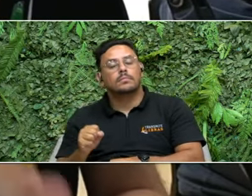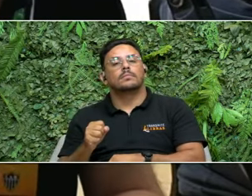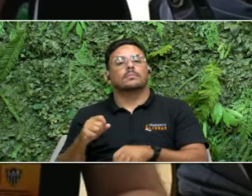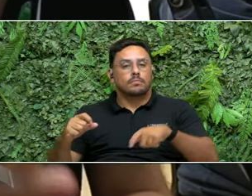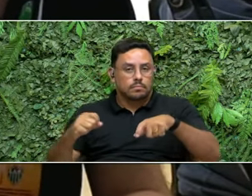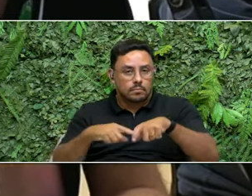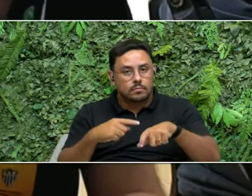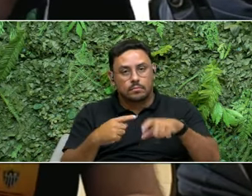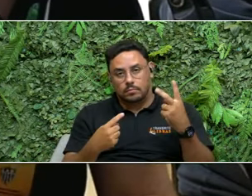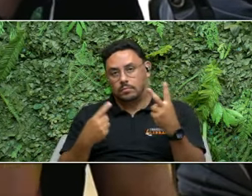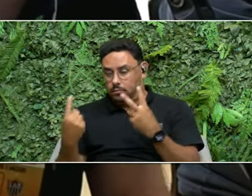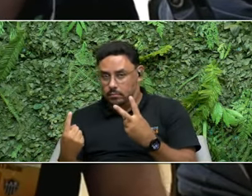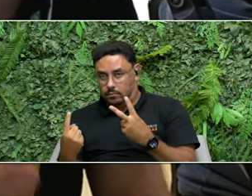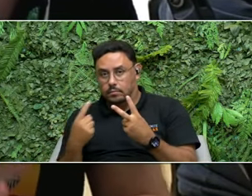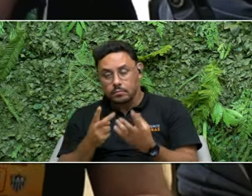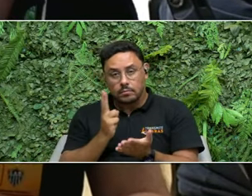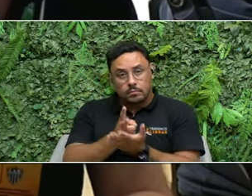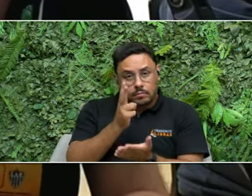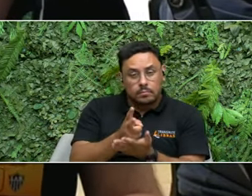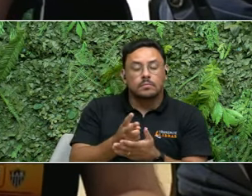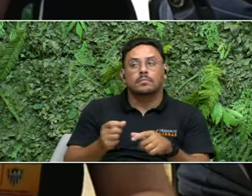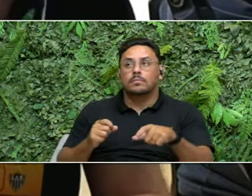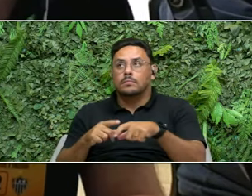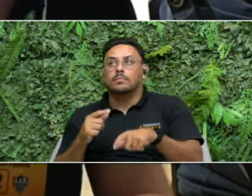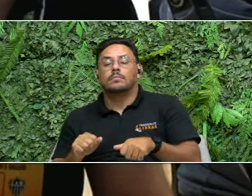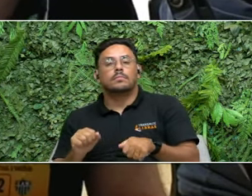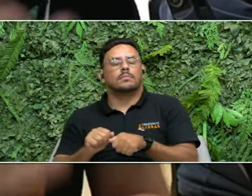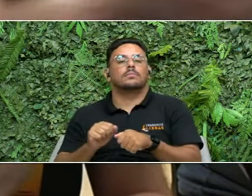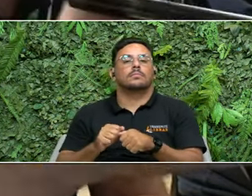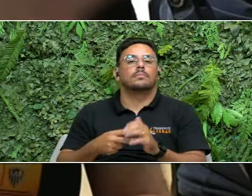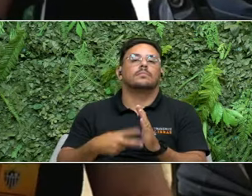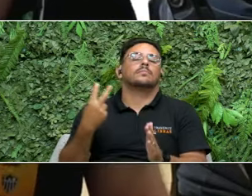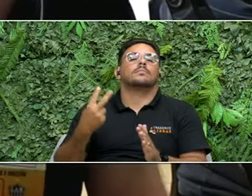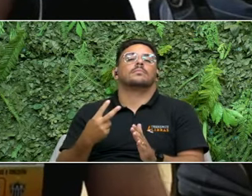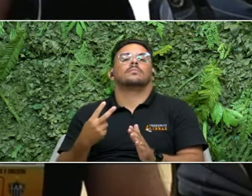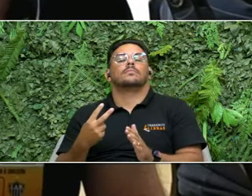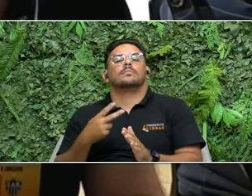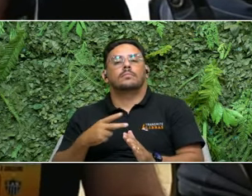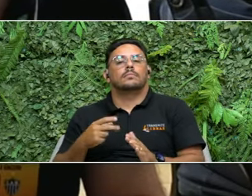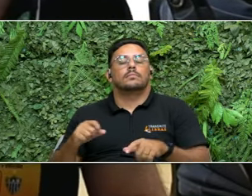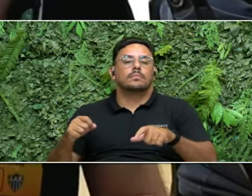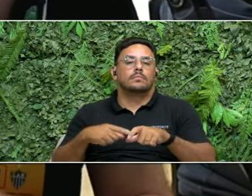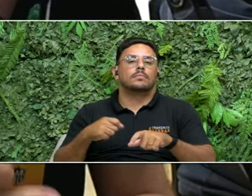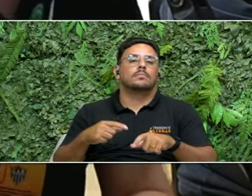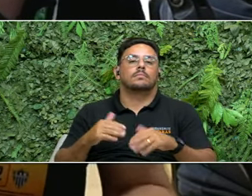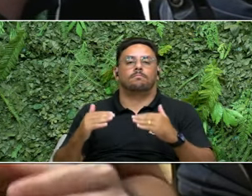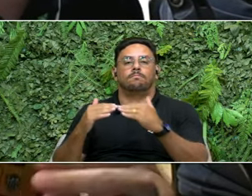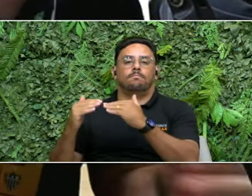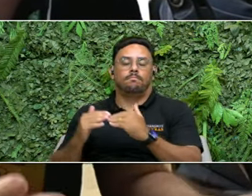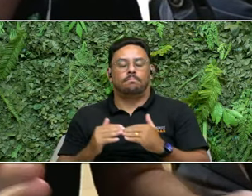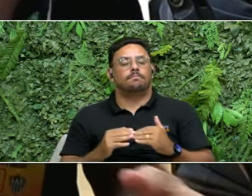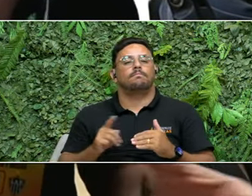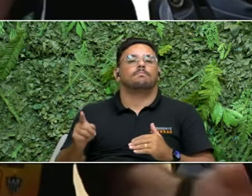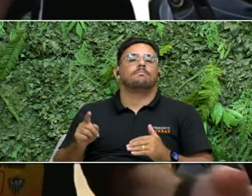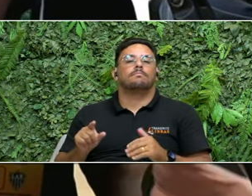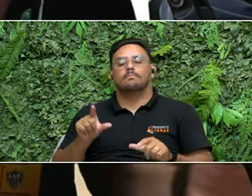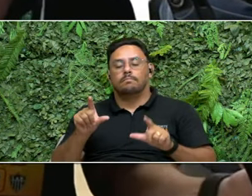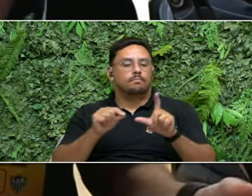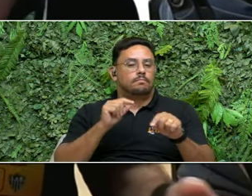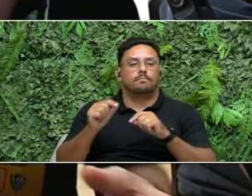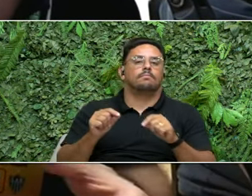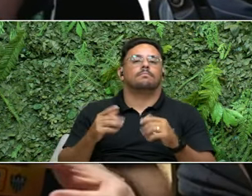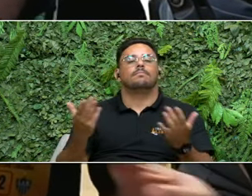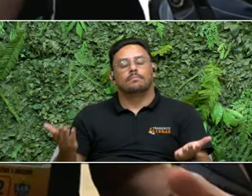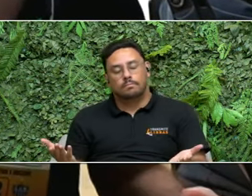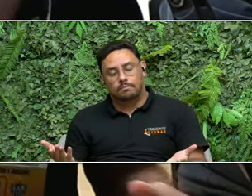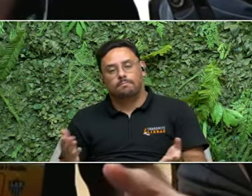gol vamos vamos continuar atacando e vamos fazer o segundo tomou o gol de empate se você cada escolha é uma renúncia